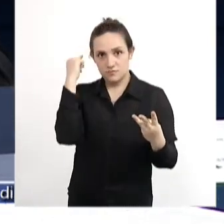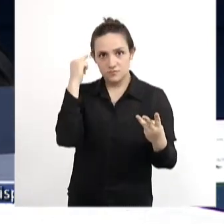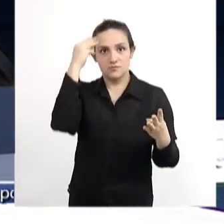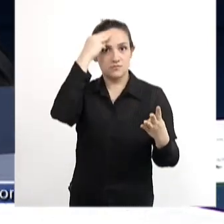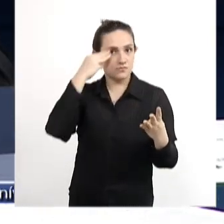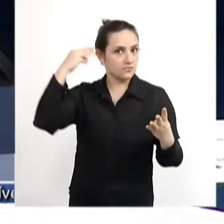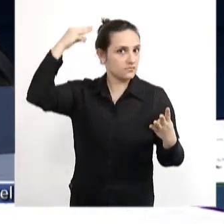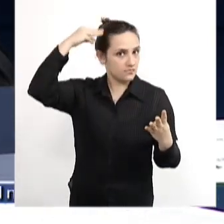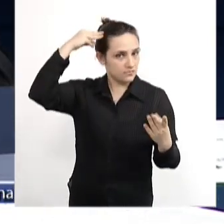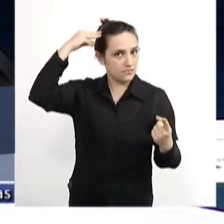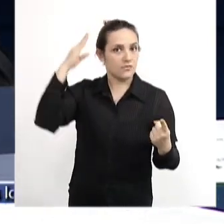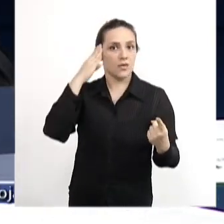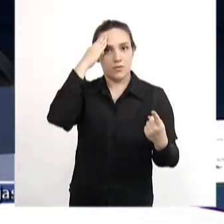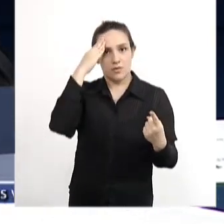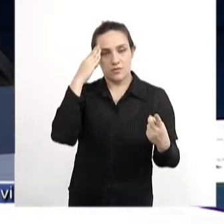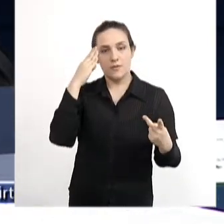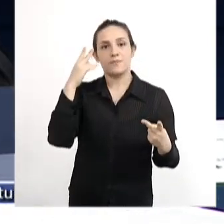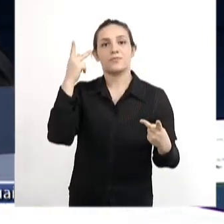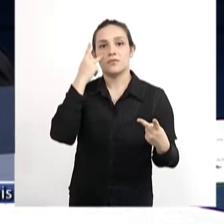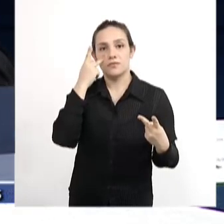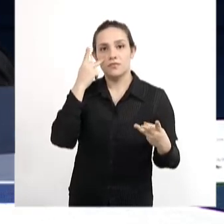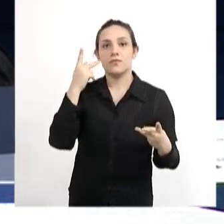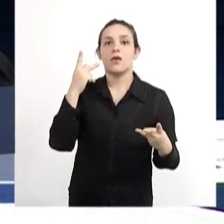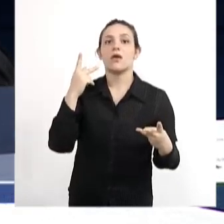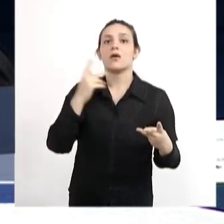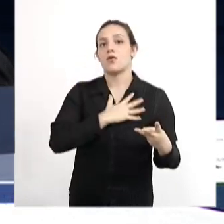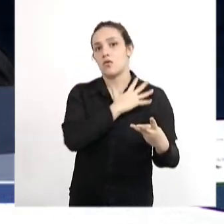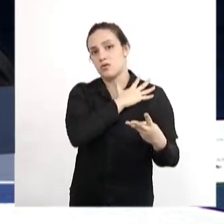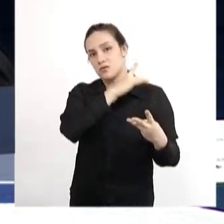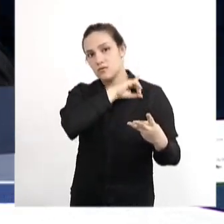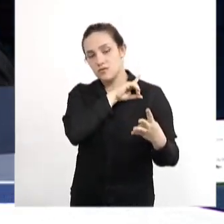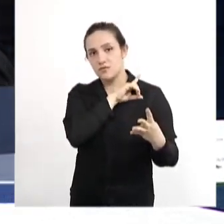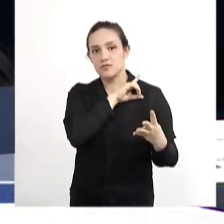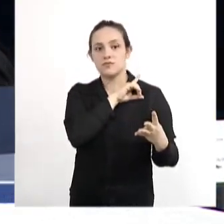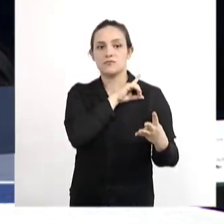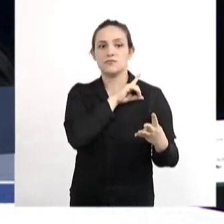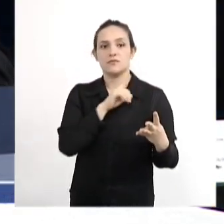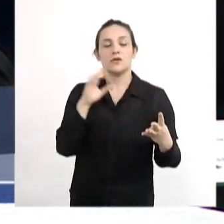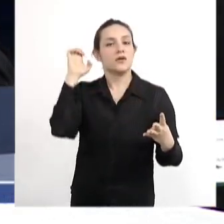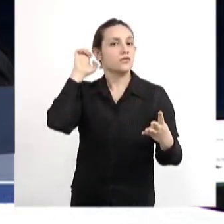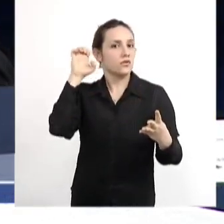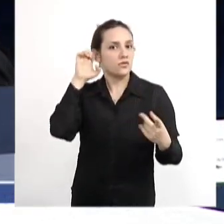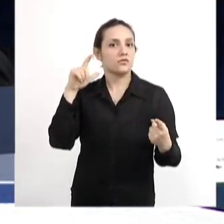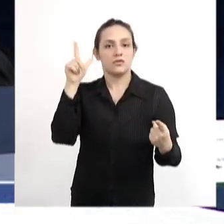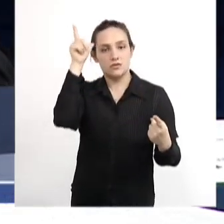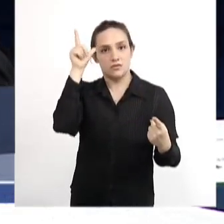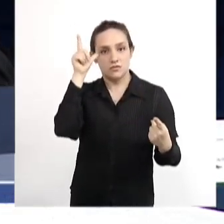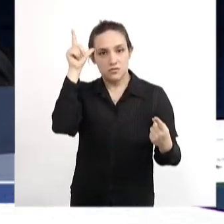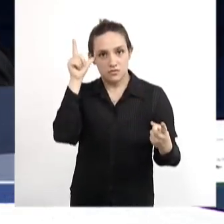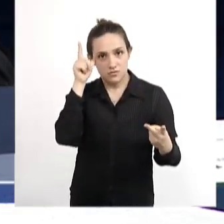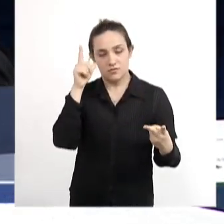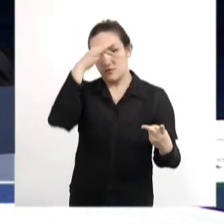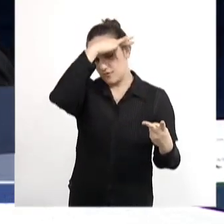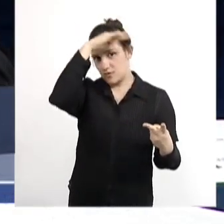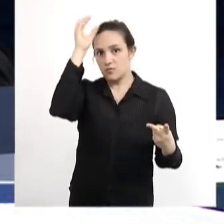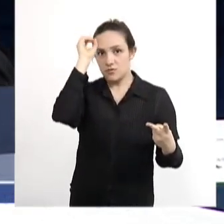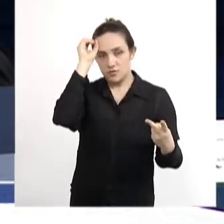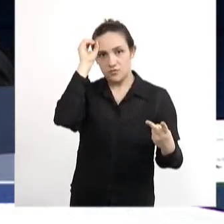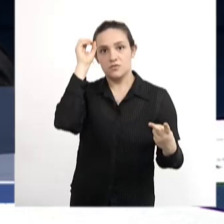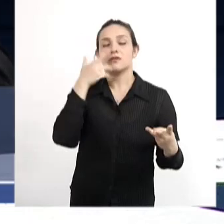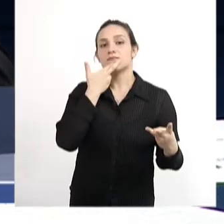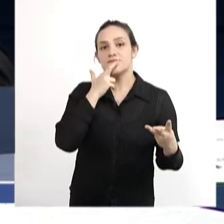Evander Vendramini, Barbosinha, Pedro Kemp, Coronel Davi, Eduardo Rocha, Lidio Lopes, Renato Câmara, Felipe Orro, Neno Razuc e